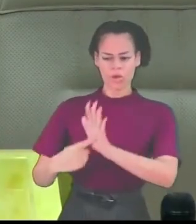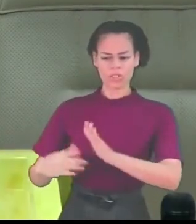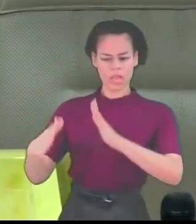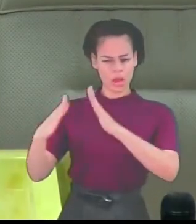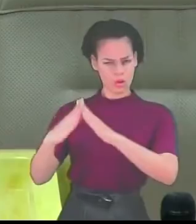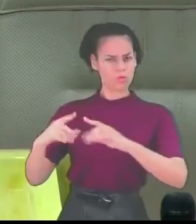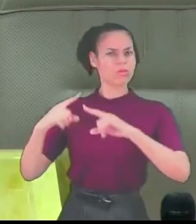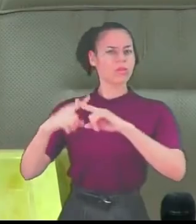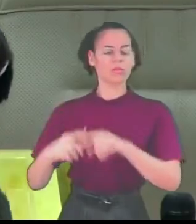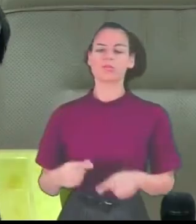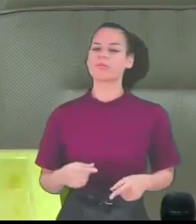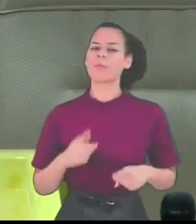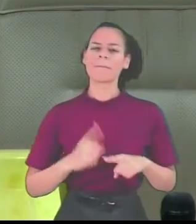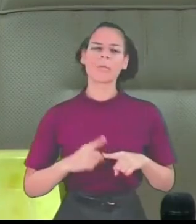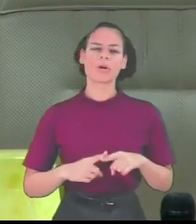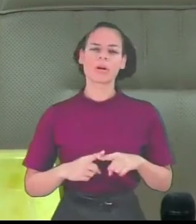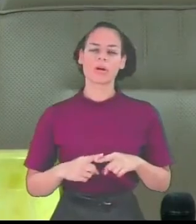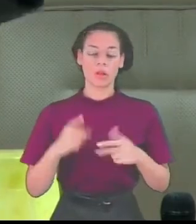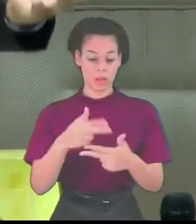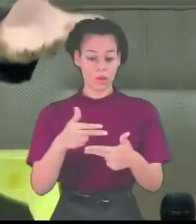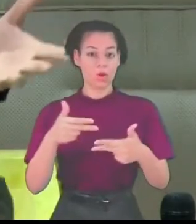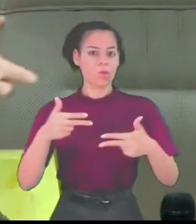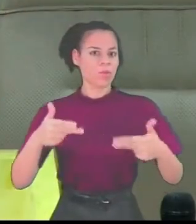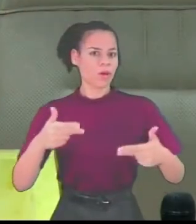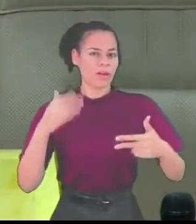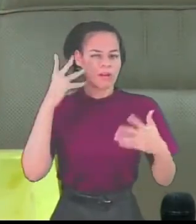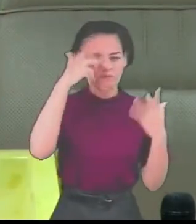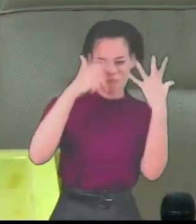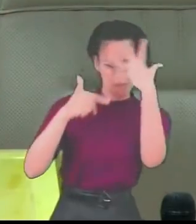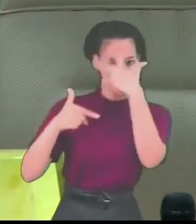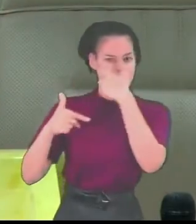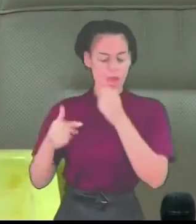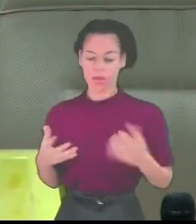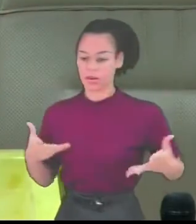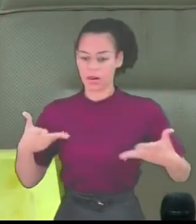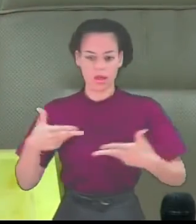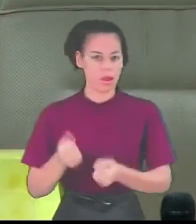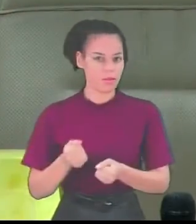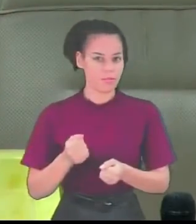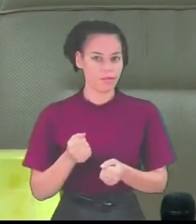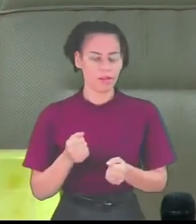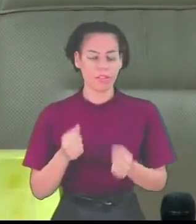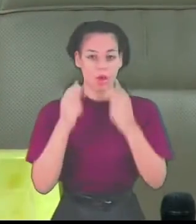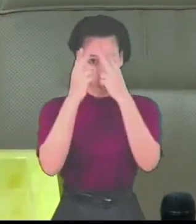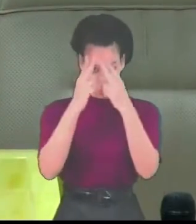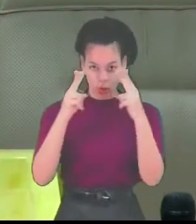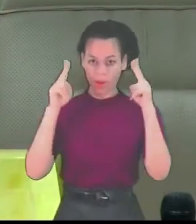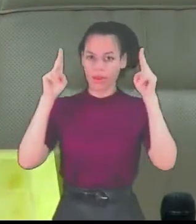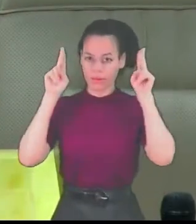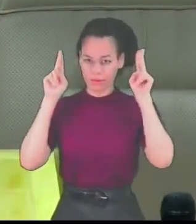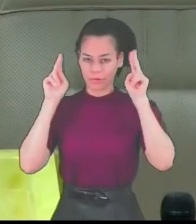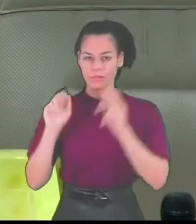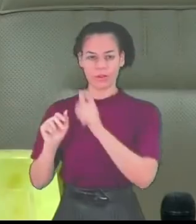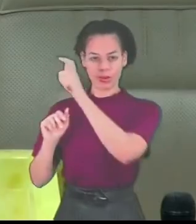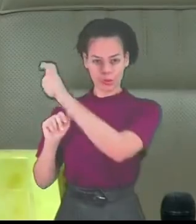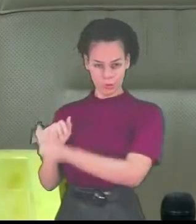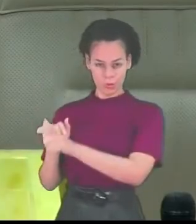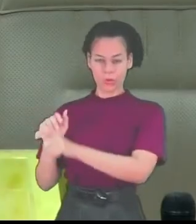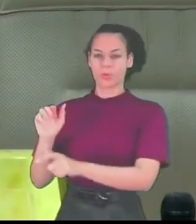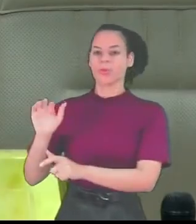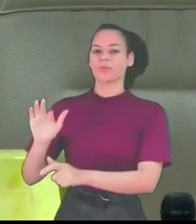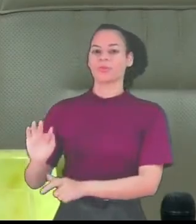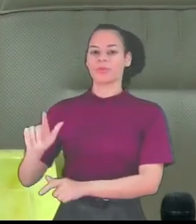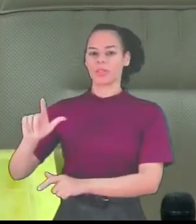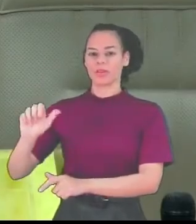do tempo porque porque era uma coisa magnífica o próprio erobb segundo Flávio Josefo